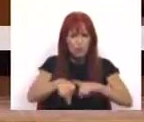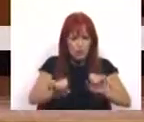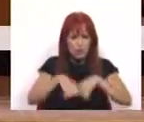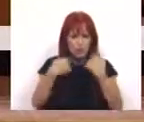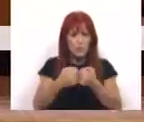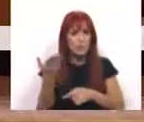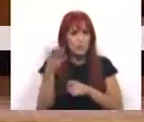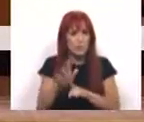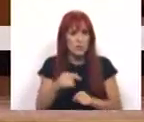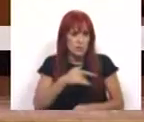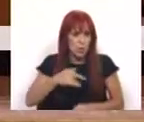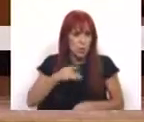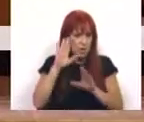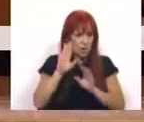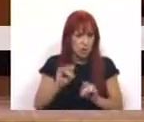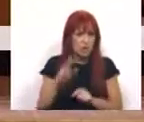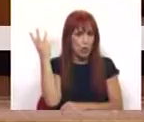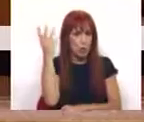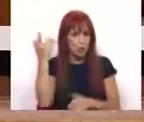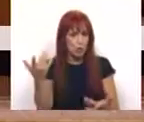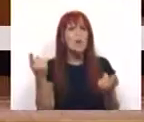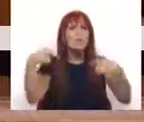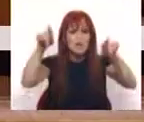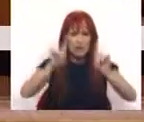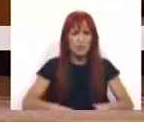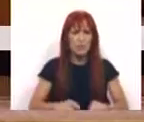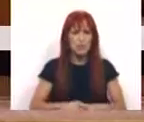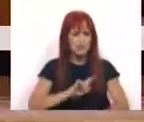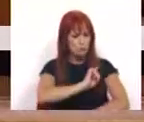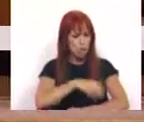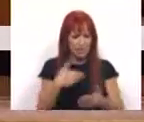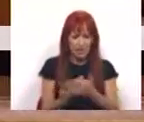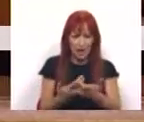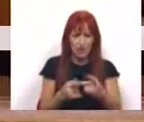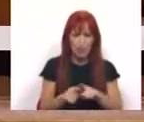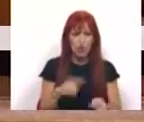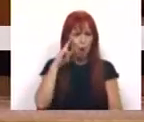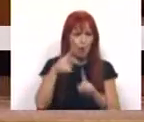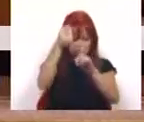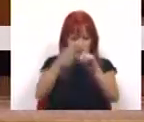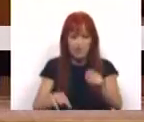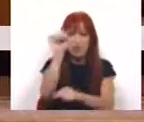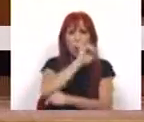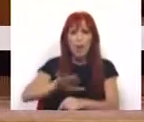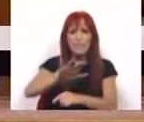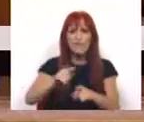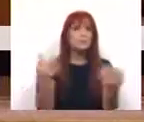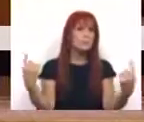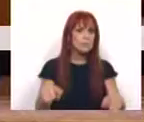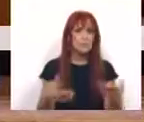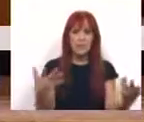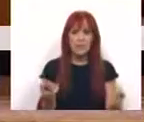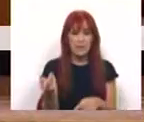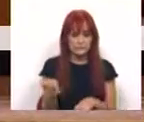sociais, nomeadamente a saúde, a educação e a cultura, mas também para fortalecer os objetivos ambientais. Aliás,